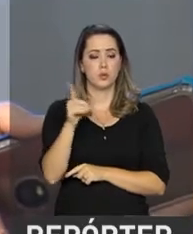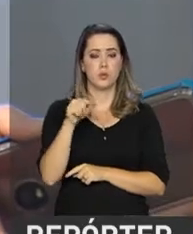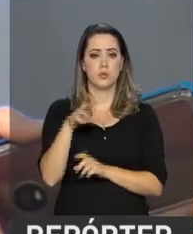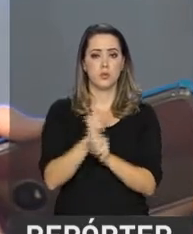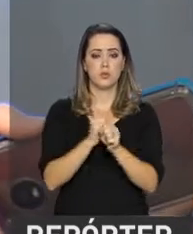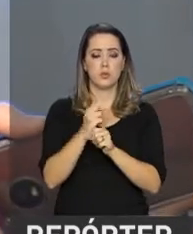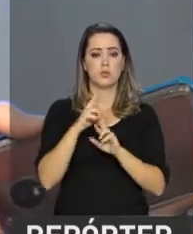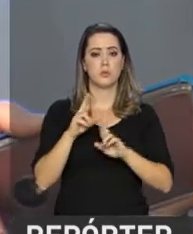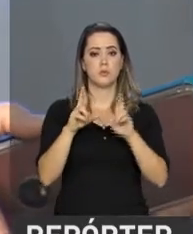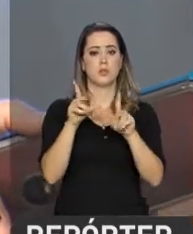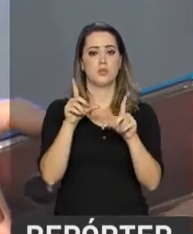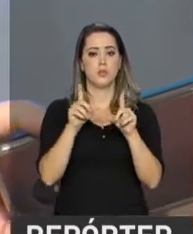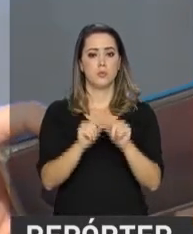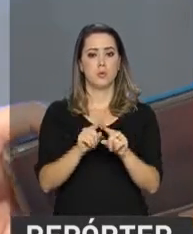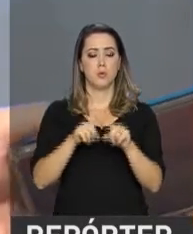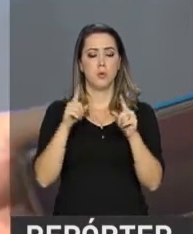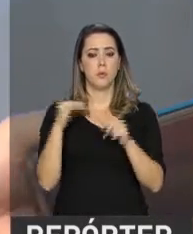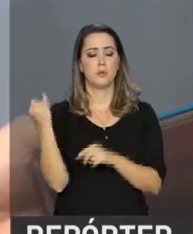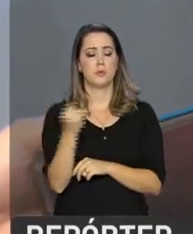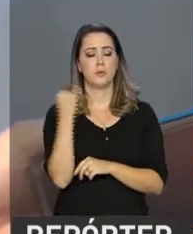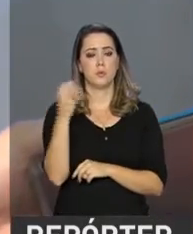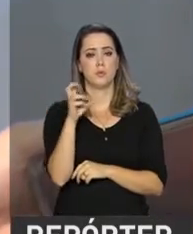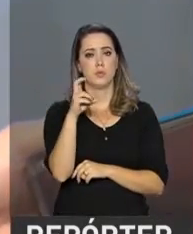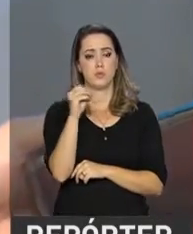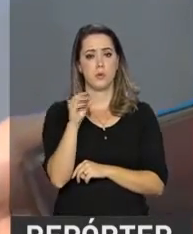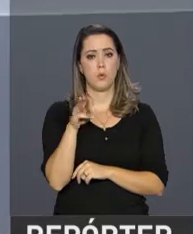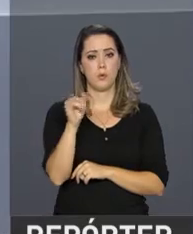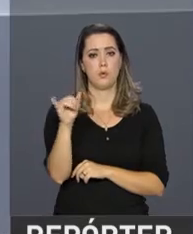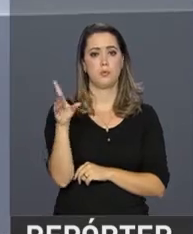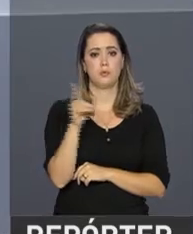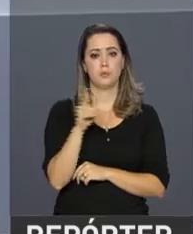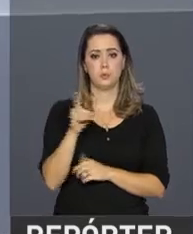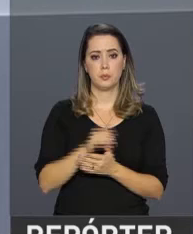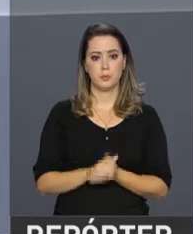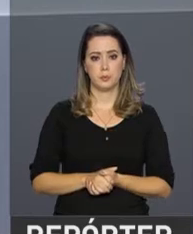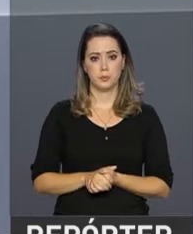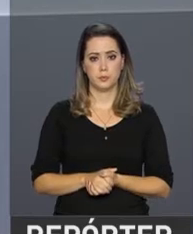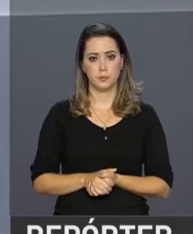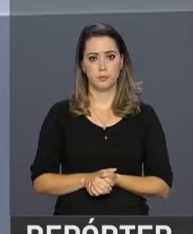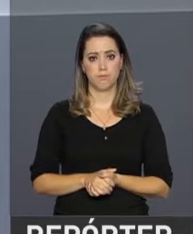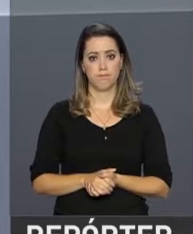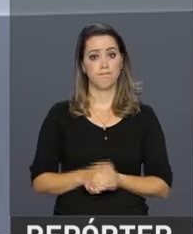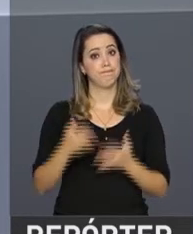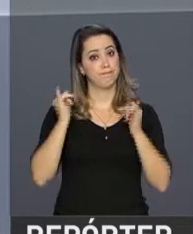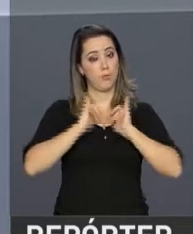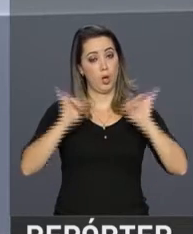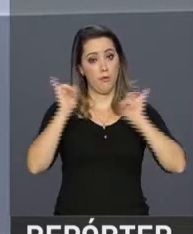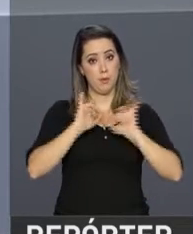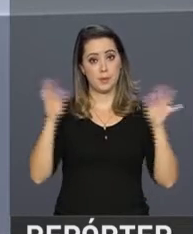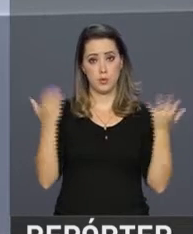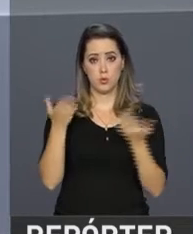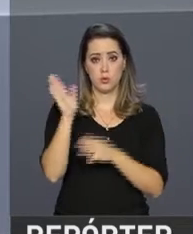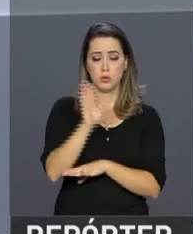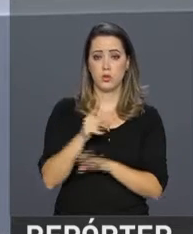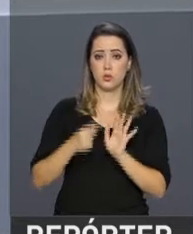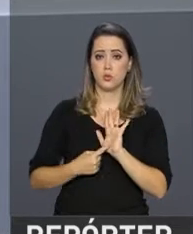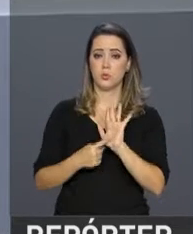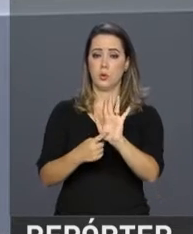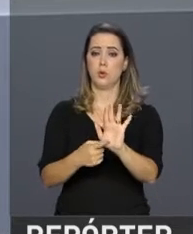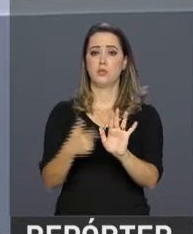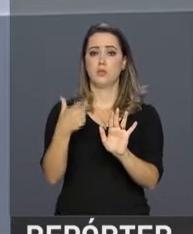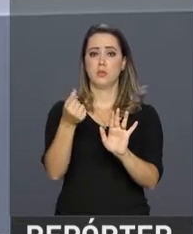ano, mas ainda expressivo, na casa dos 50 bilhões de dólares. E uma informação divulgada nesta tarde mostra que,